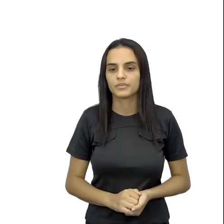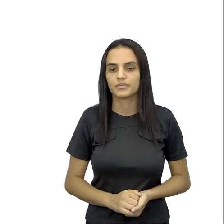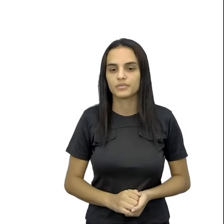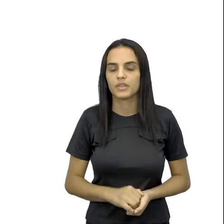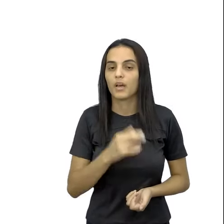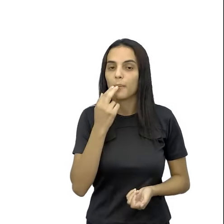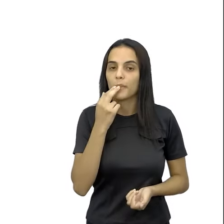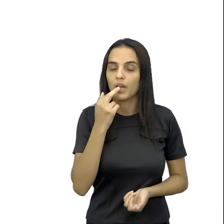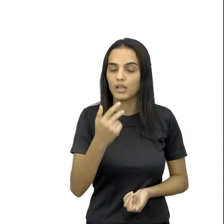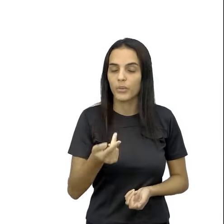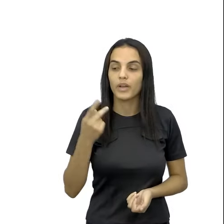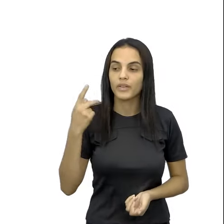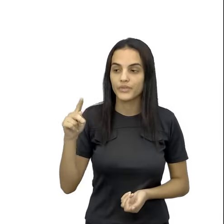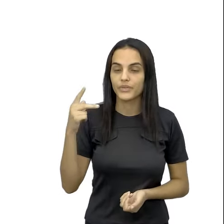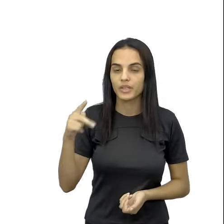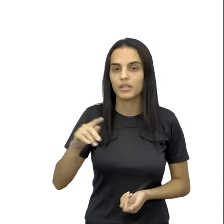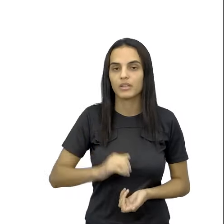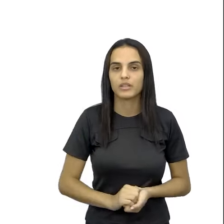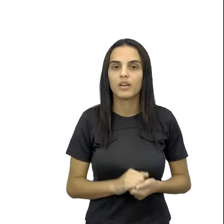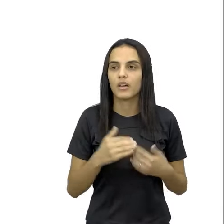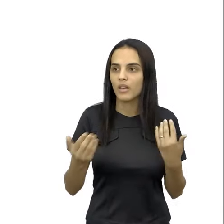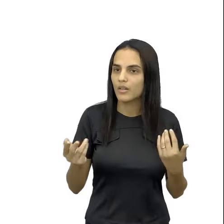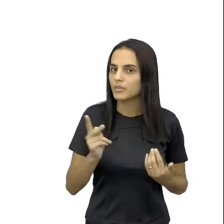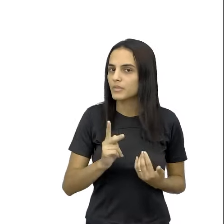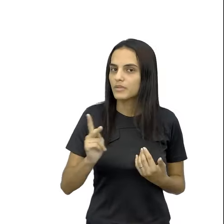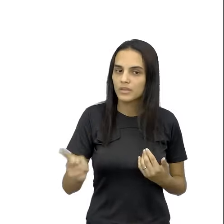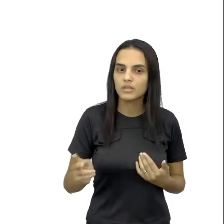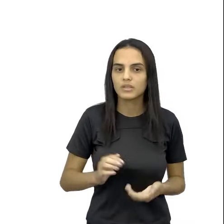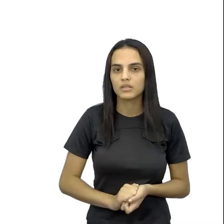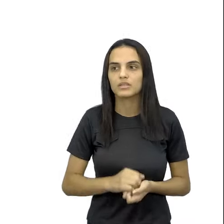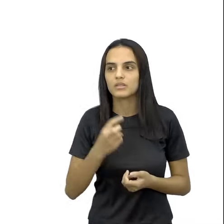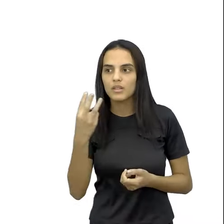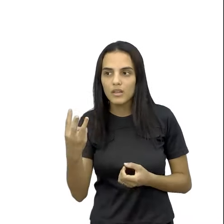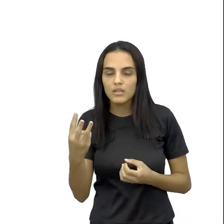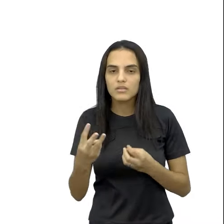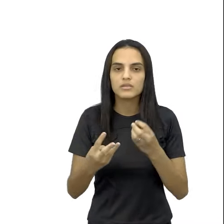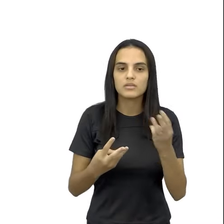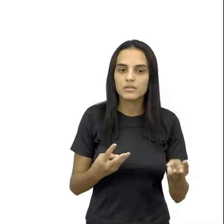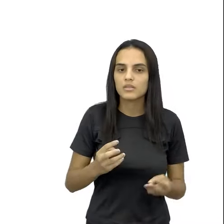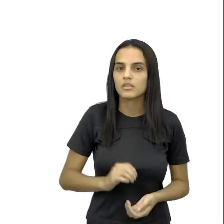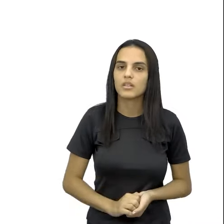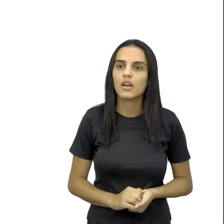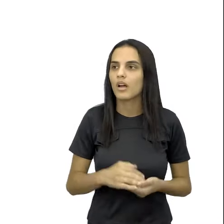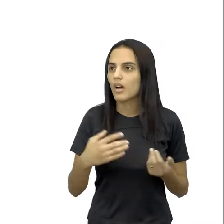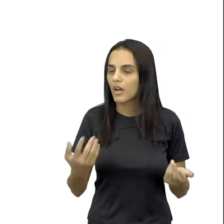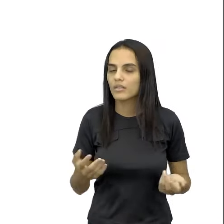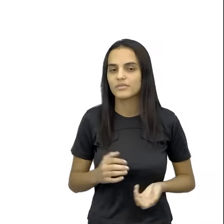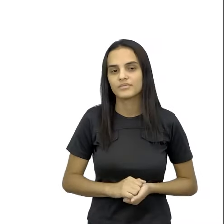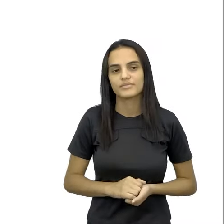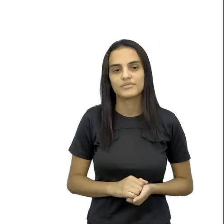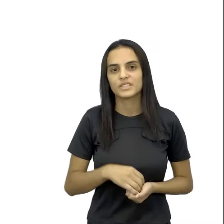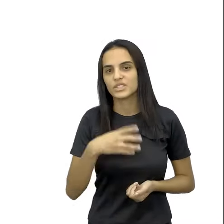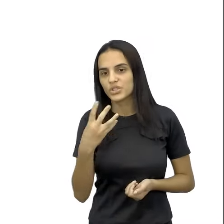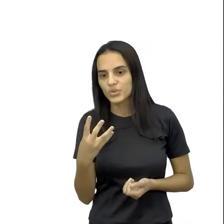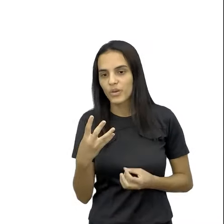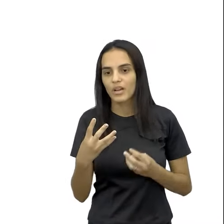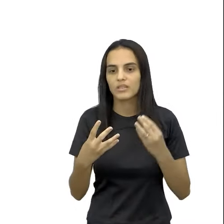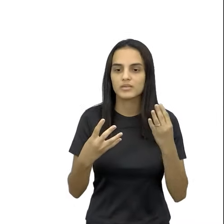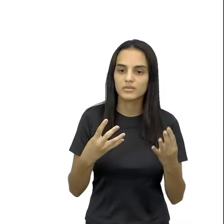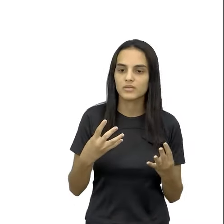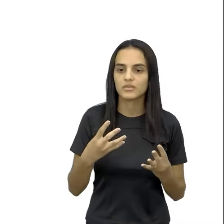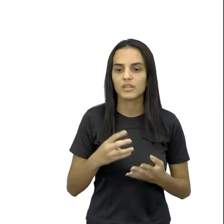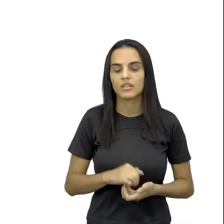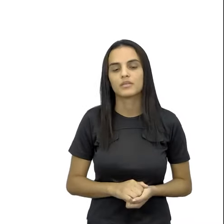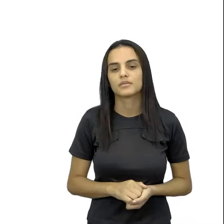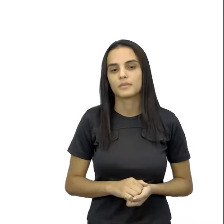Numa linguagem deles. Professor, isso aqui está indo de 3 em 3. Isso aqui está de 4 em